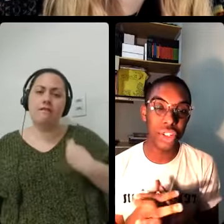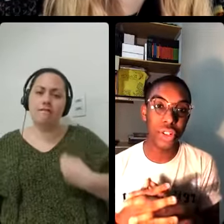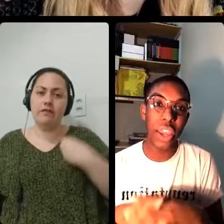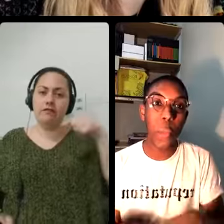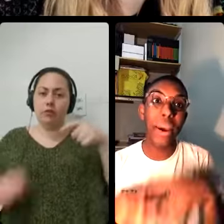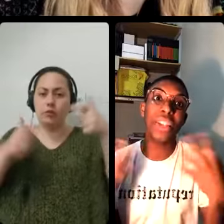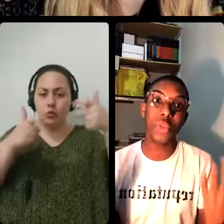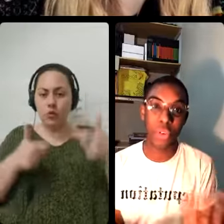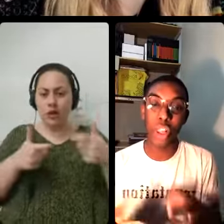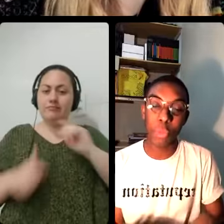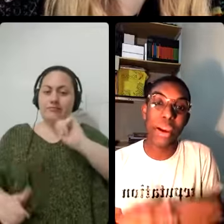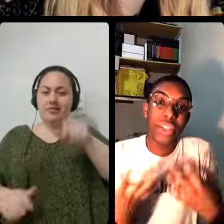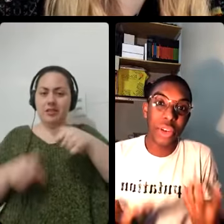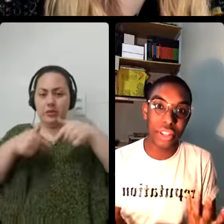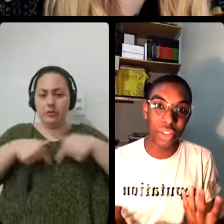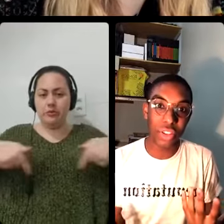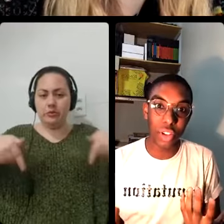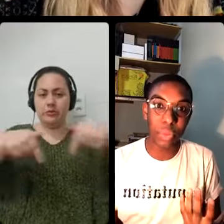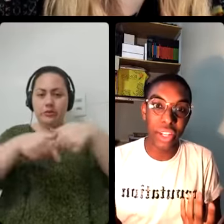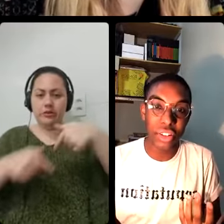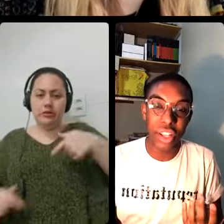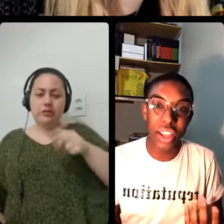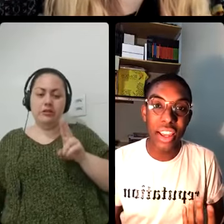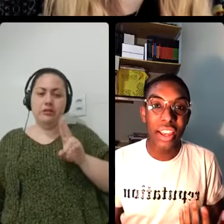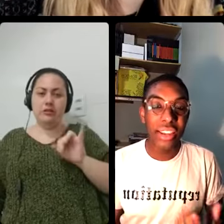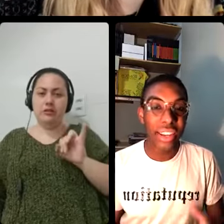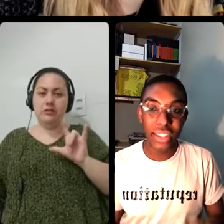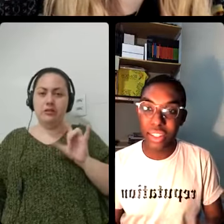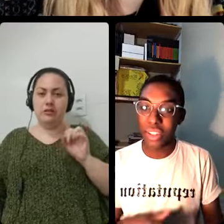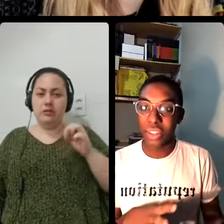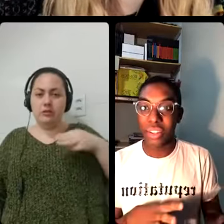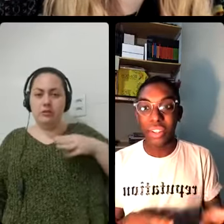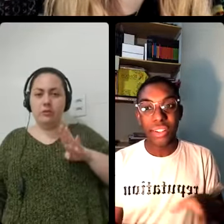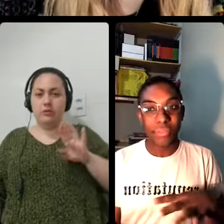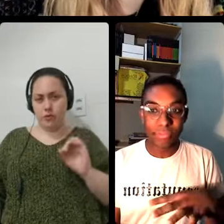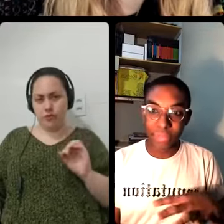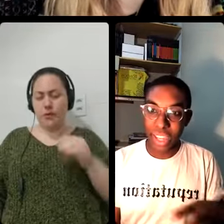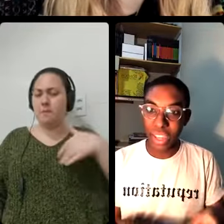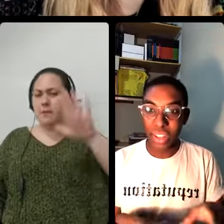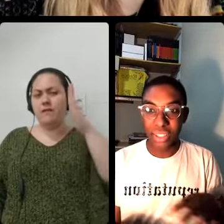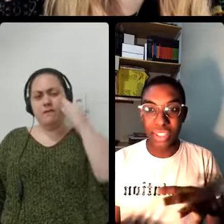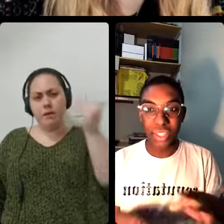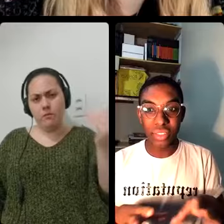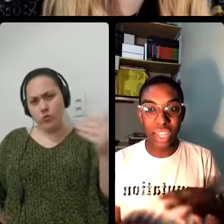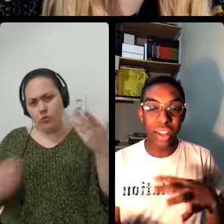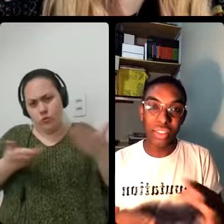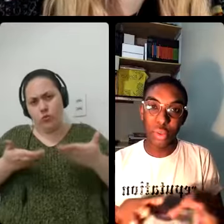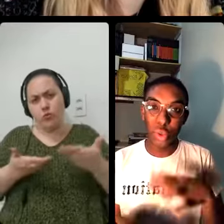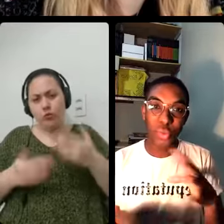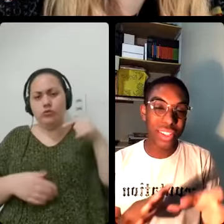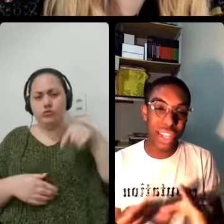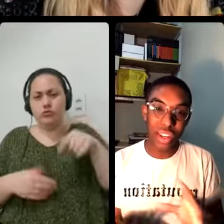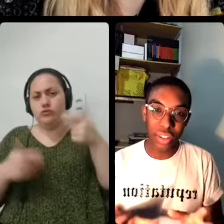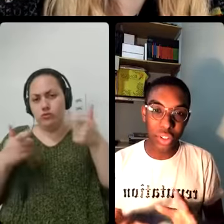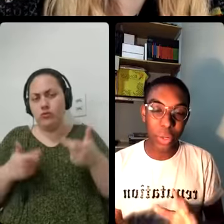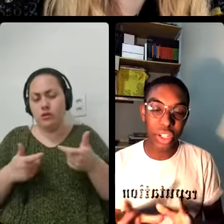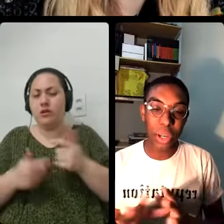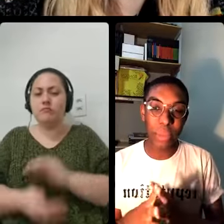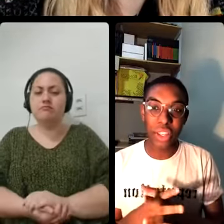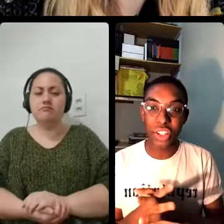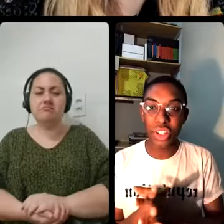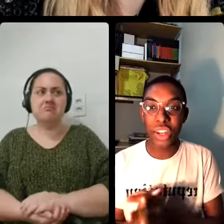Palmares, o quilombo mais conhecido atualmente, né? Ele, né, assim, ele durou uns 100